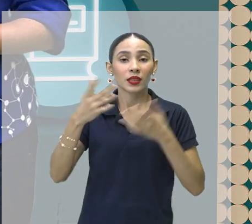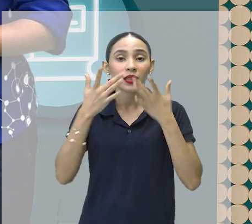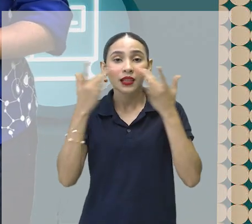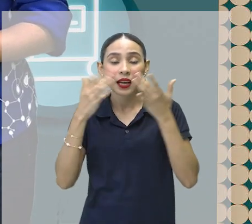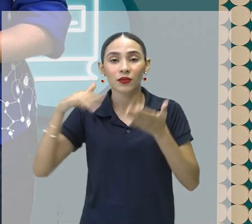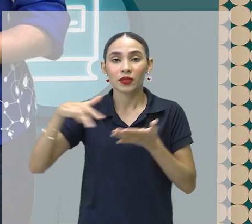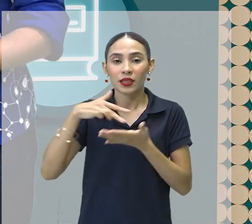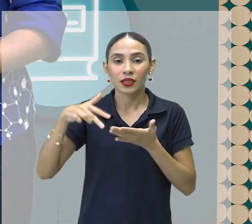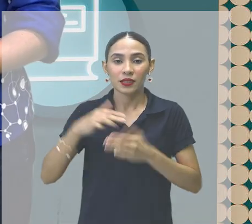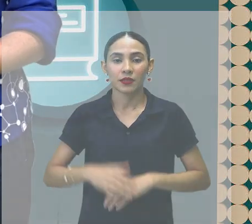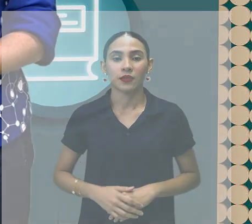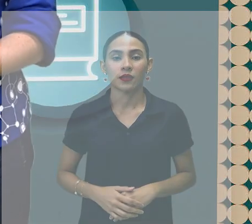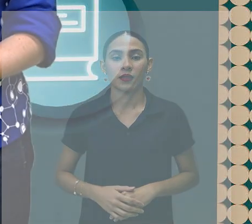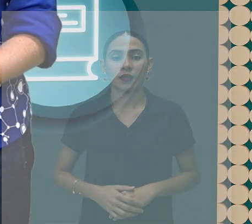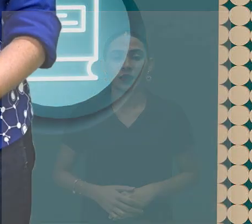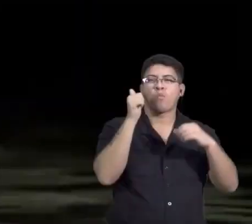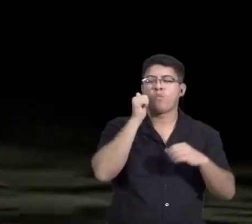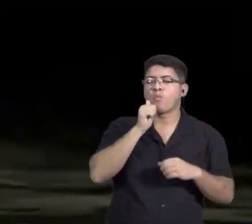e dança.